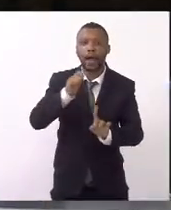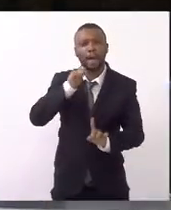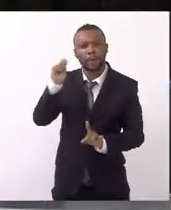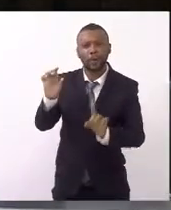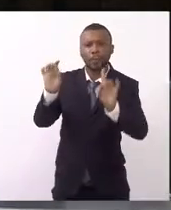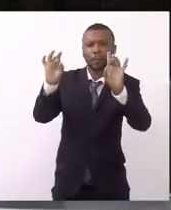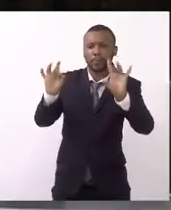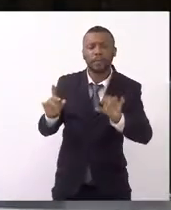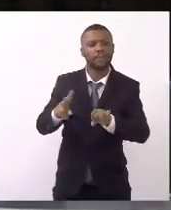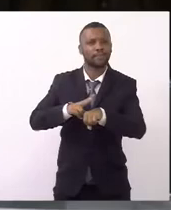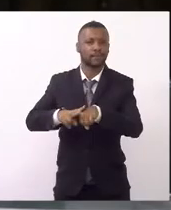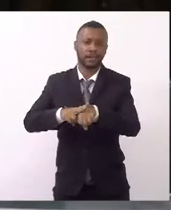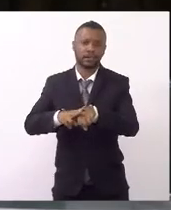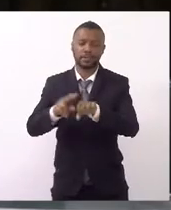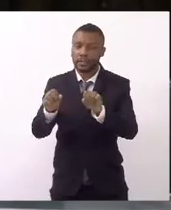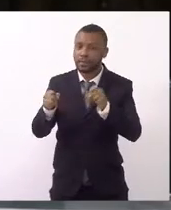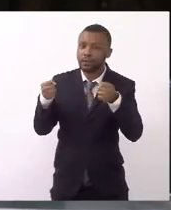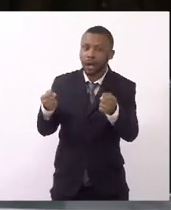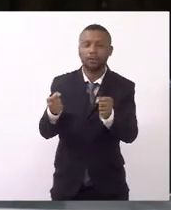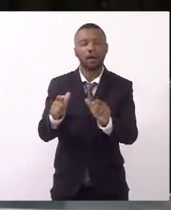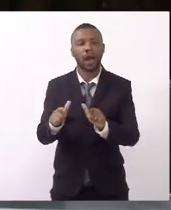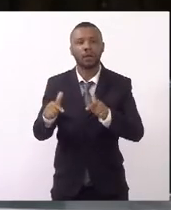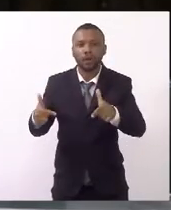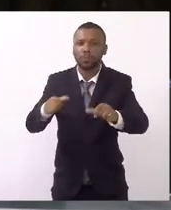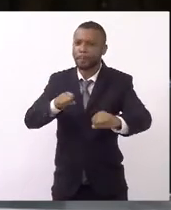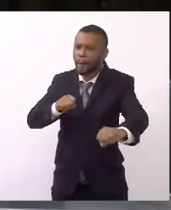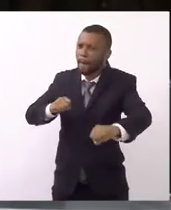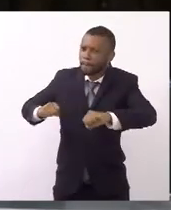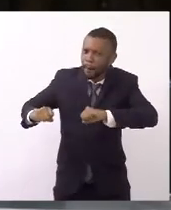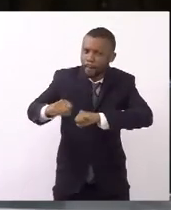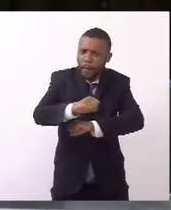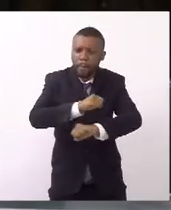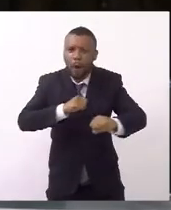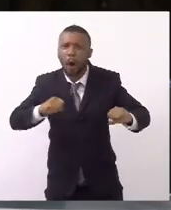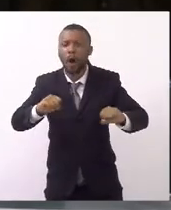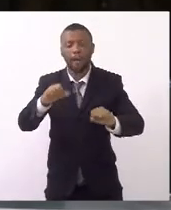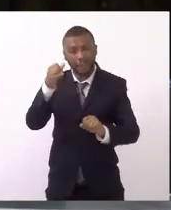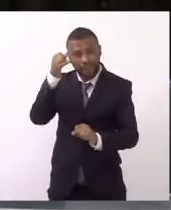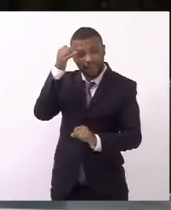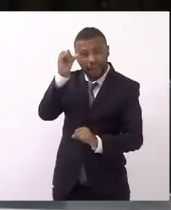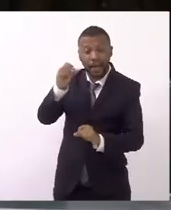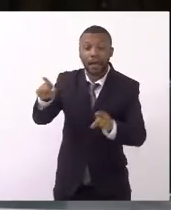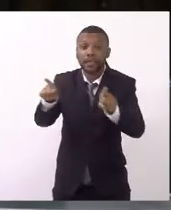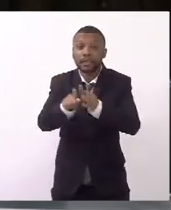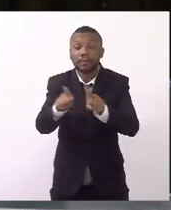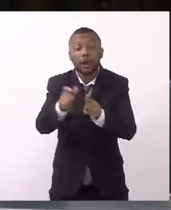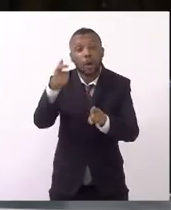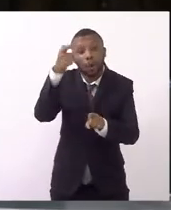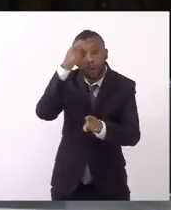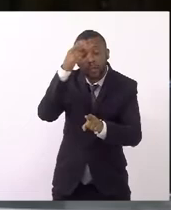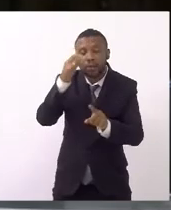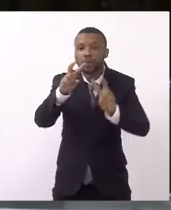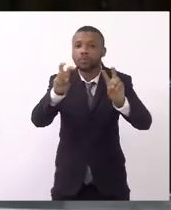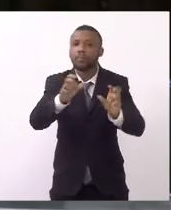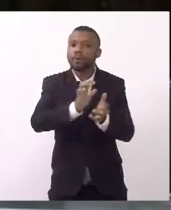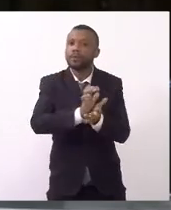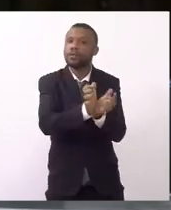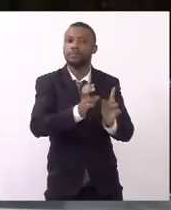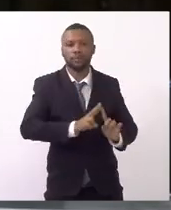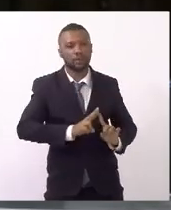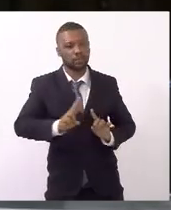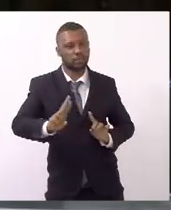dedicado às ações de combate prevenção e conscientização sobre o racismo religioso